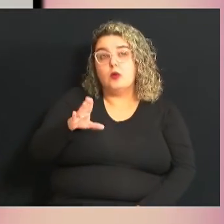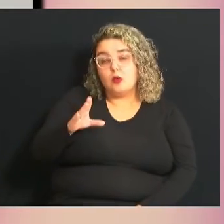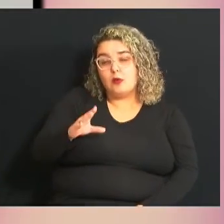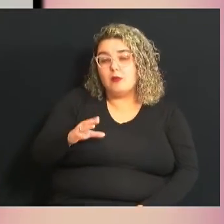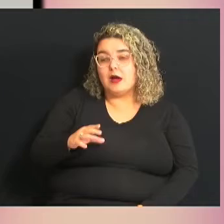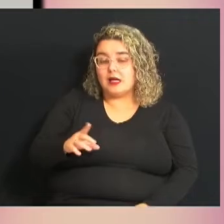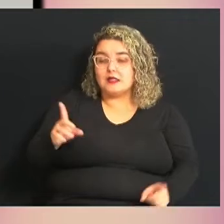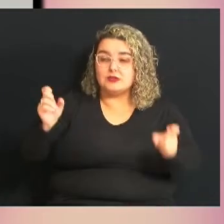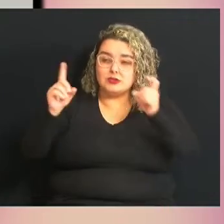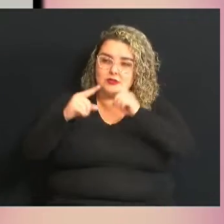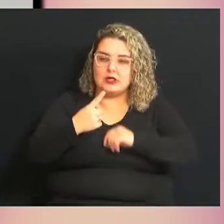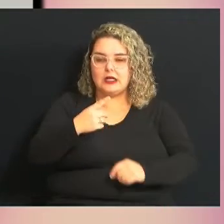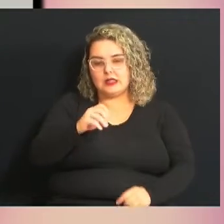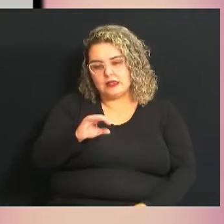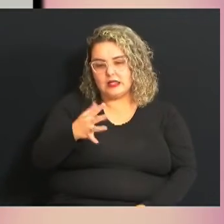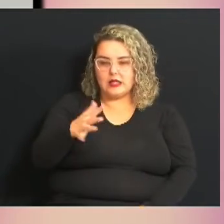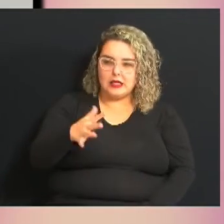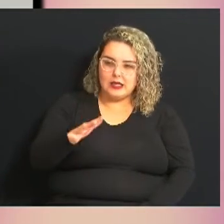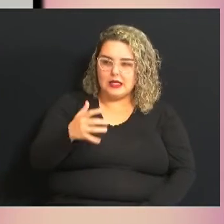a 10